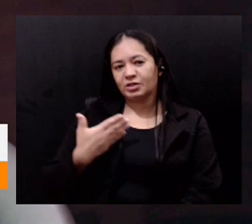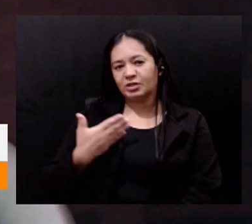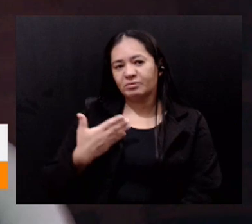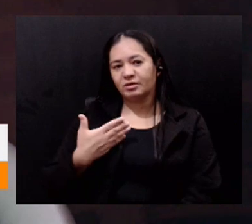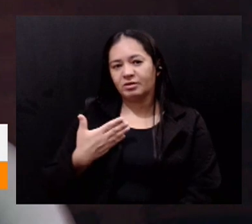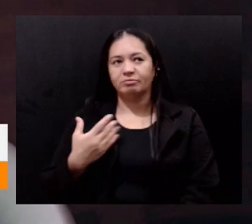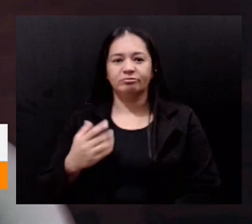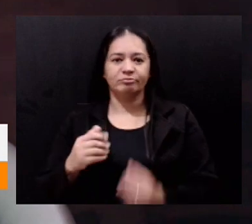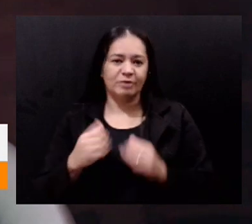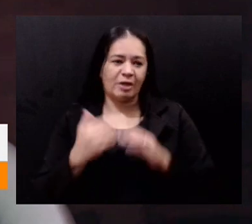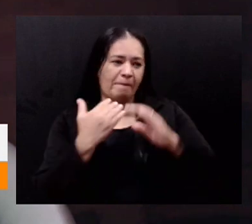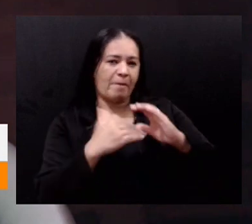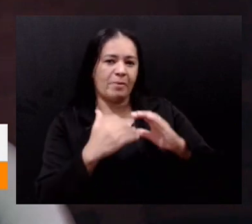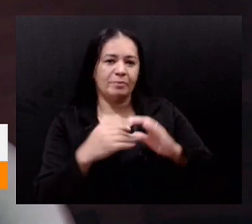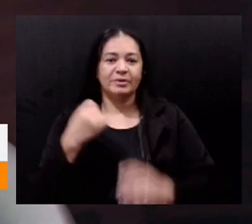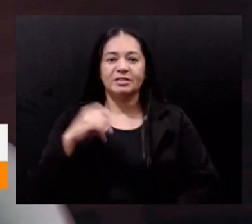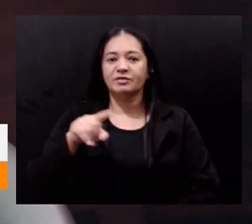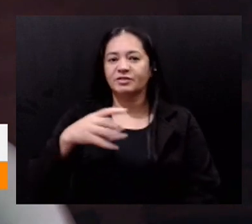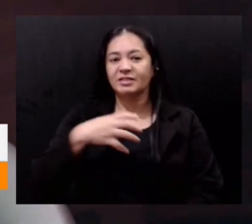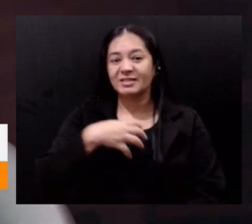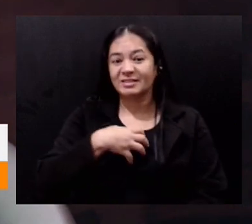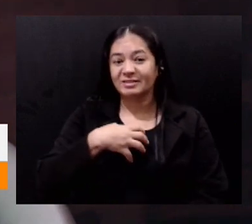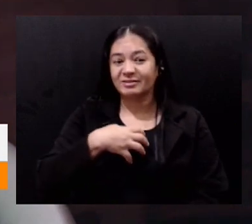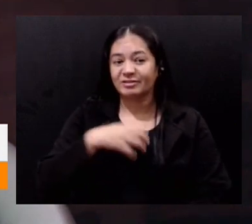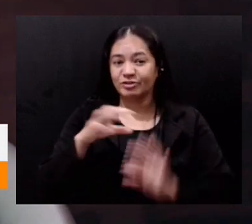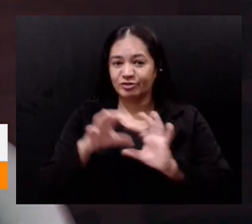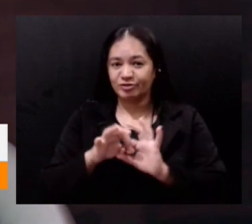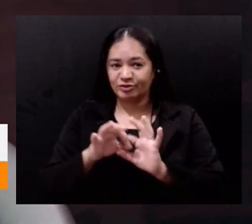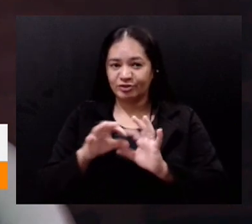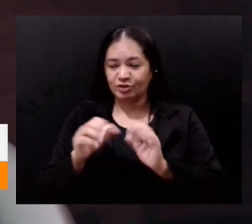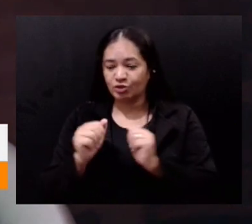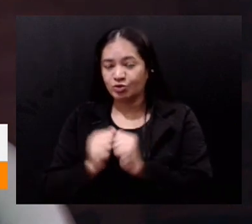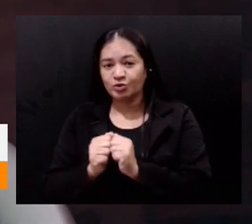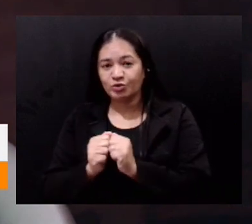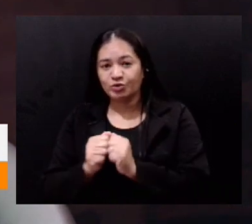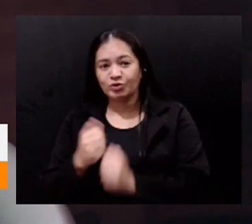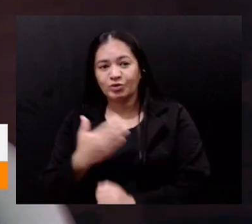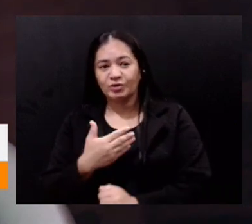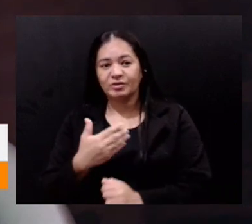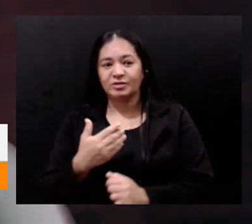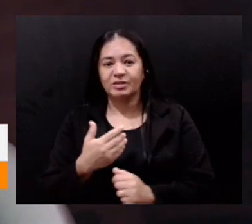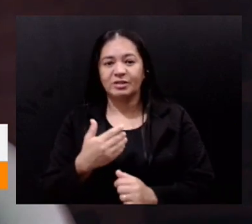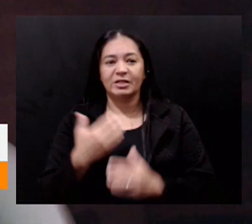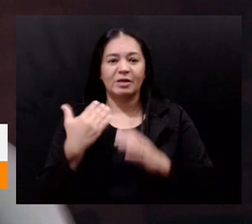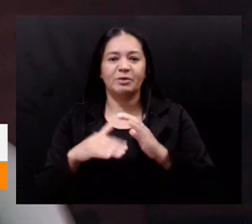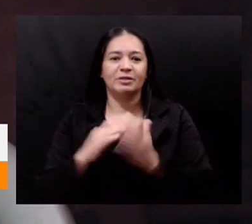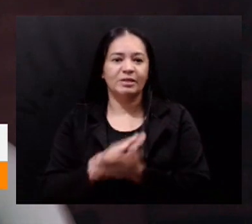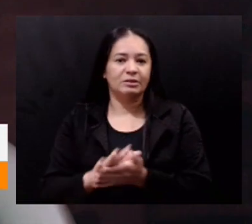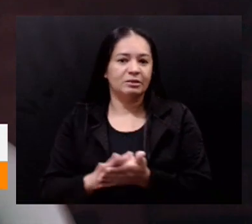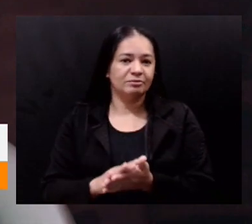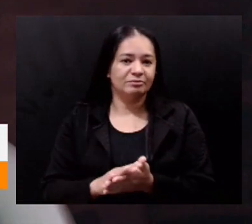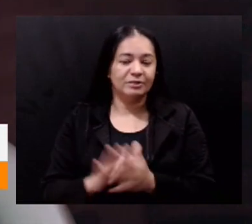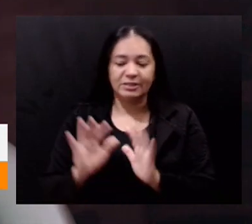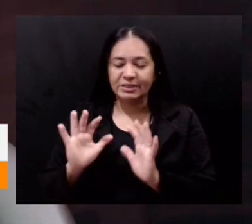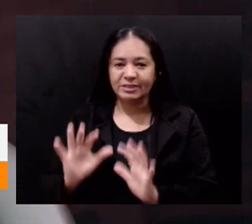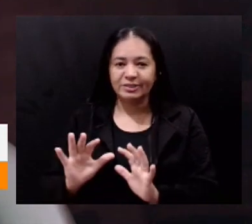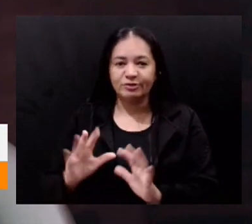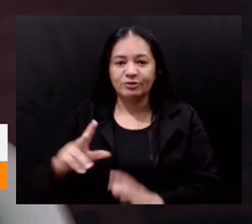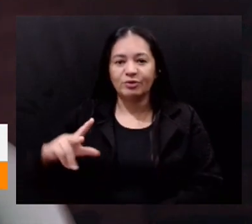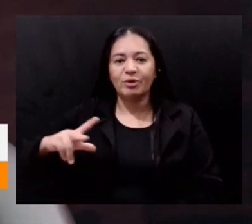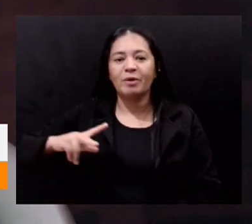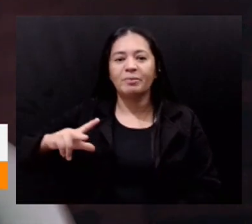sente muito à vontade para estar com seus amigos e não postar, é uma coisa. Então, assim, isso te pertence. A gente não precisa